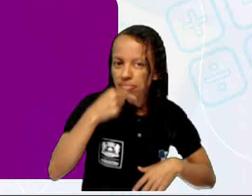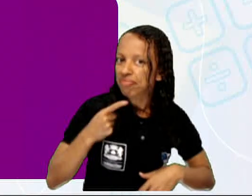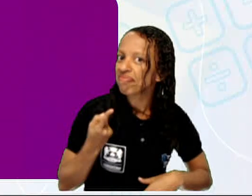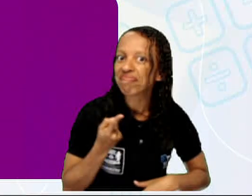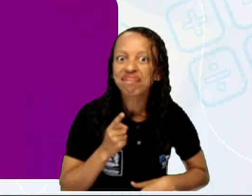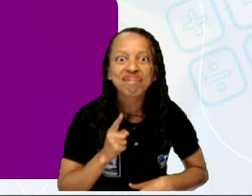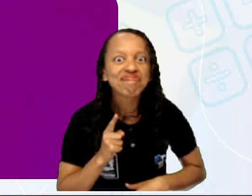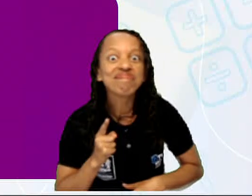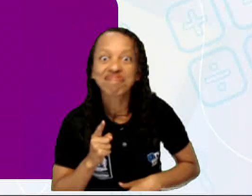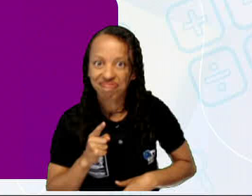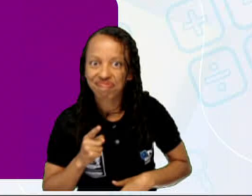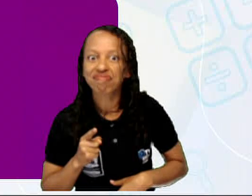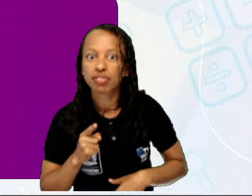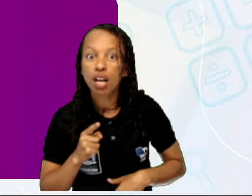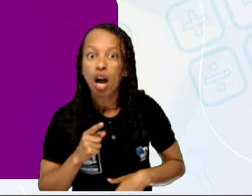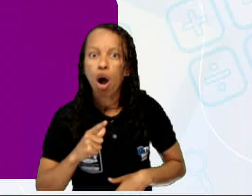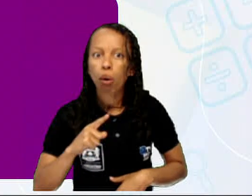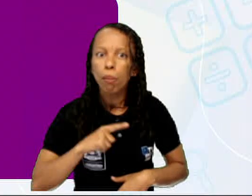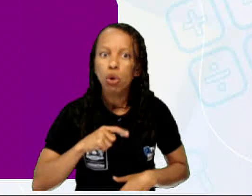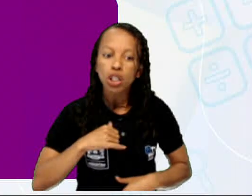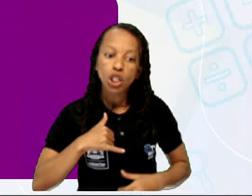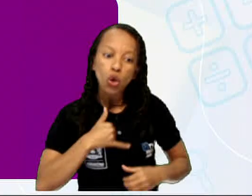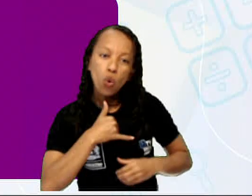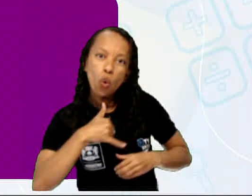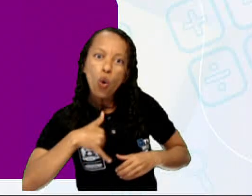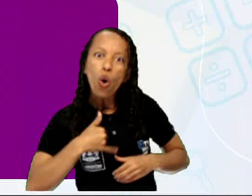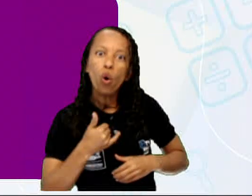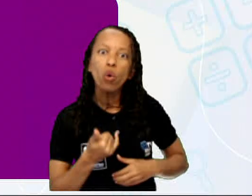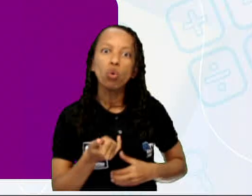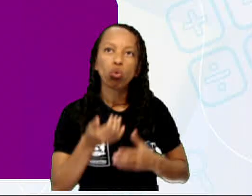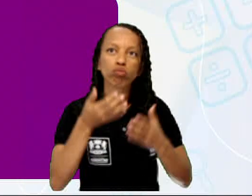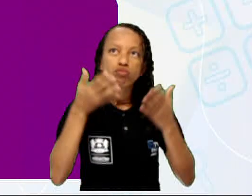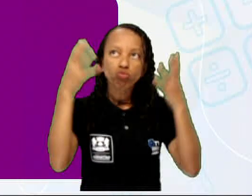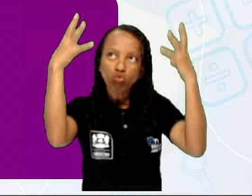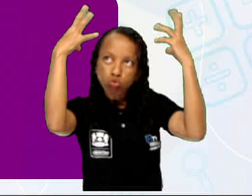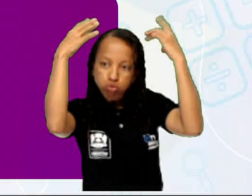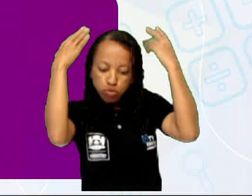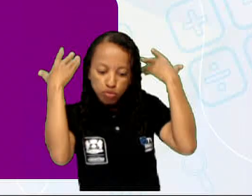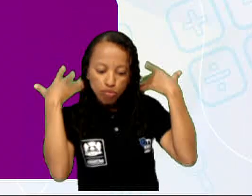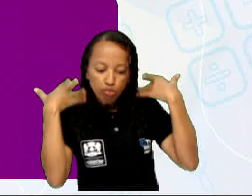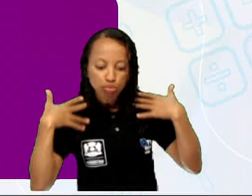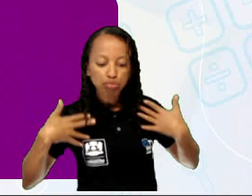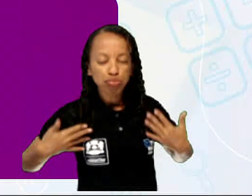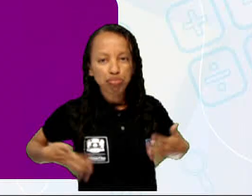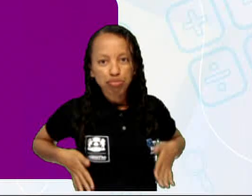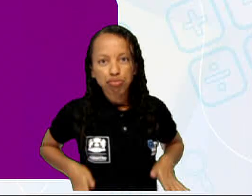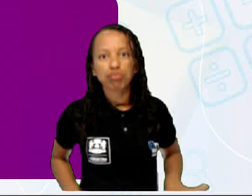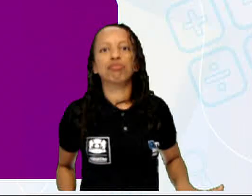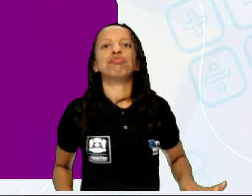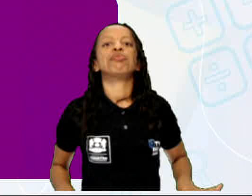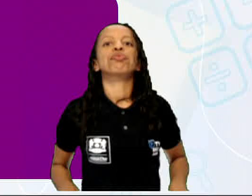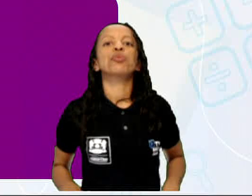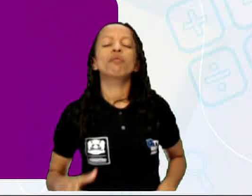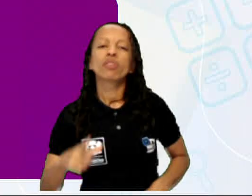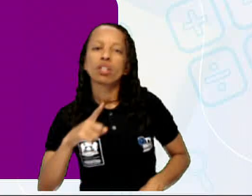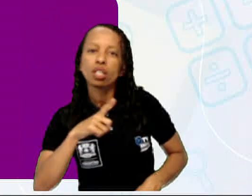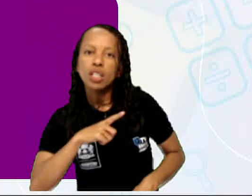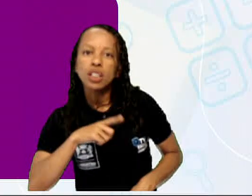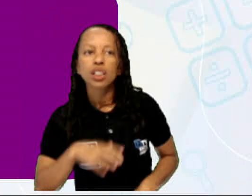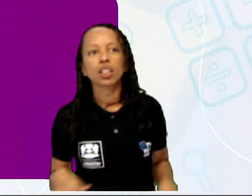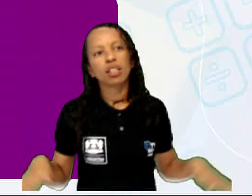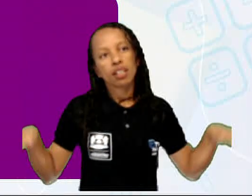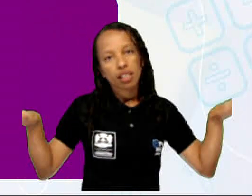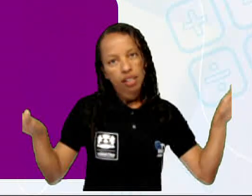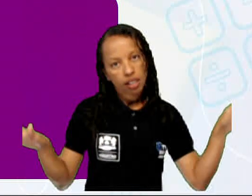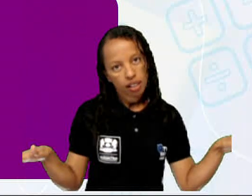nas penas que a água bate e escorrega. Veja como é interessante, né? Possuem asas, né,